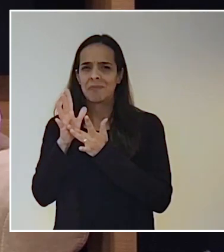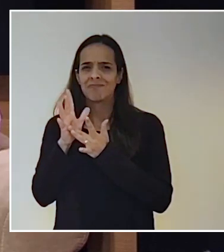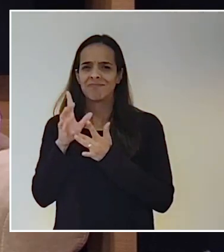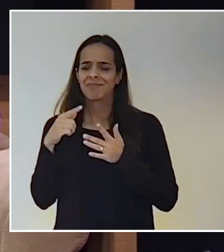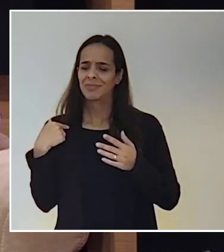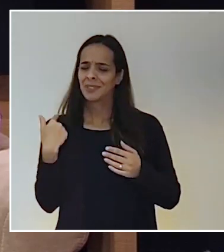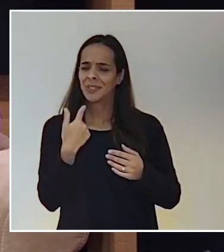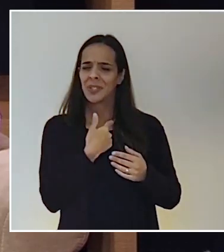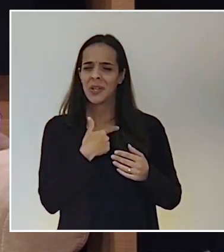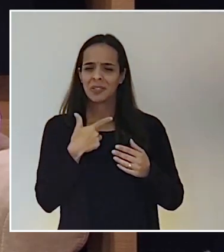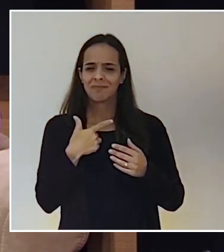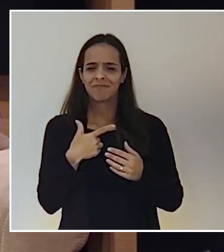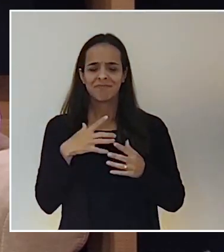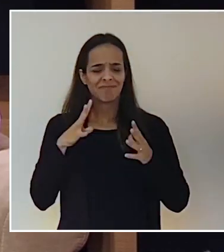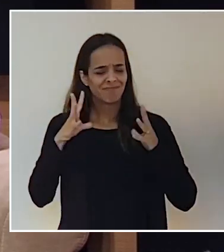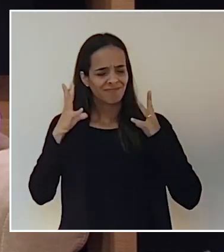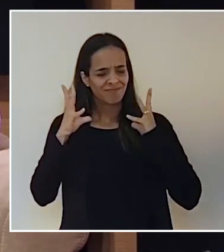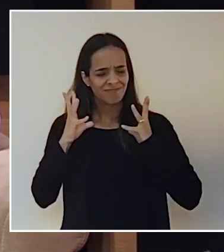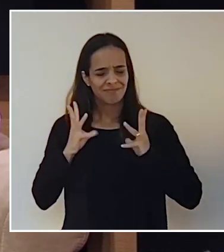remidos,